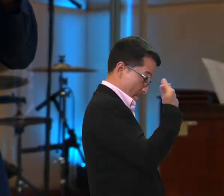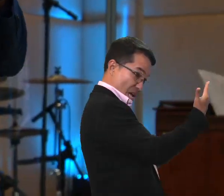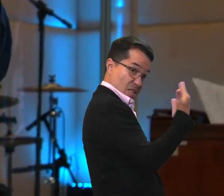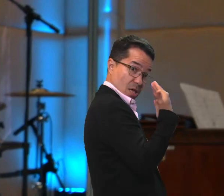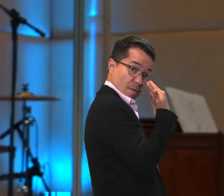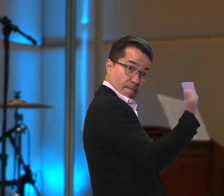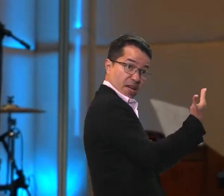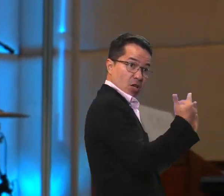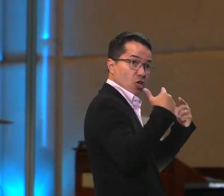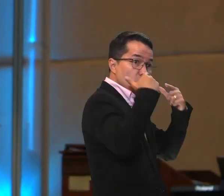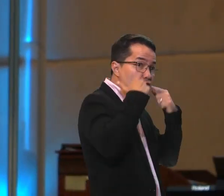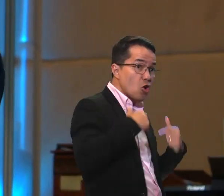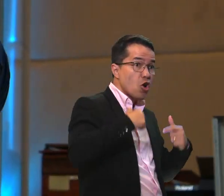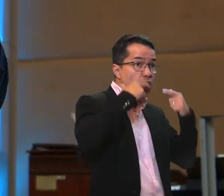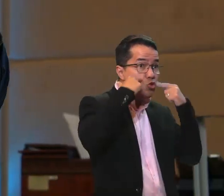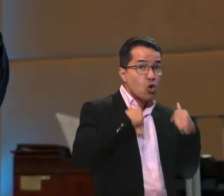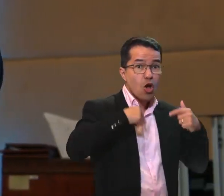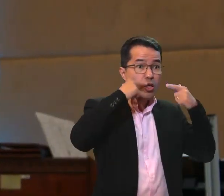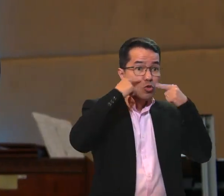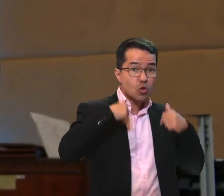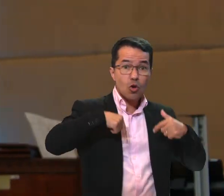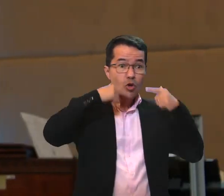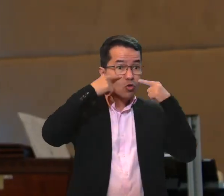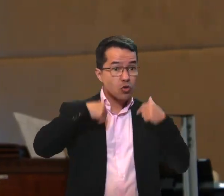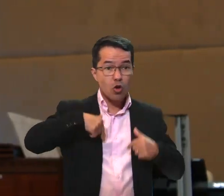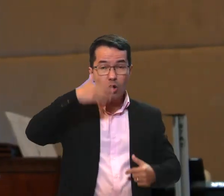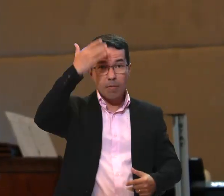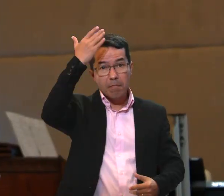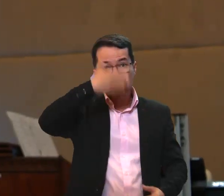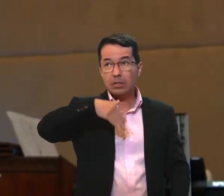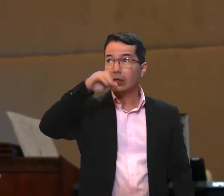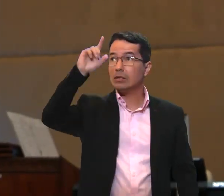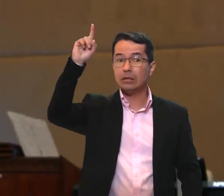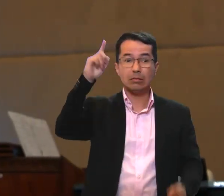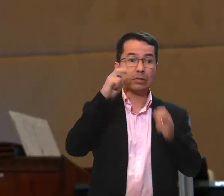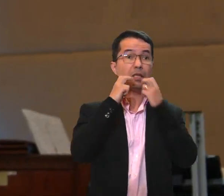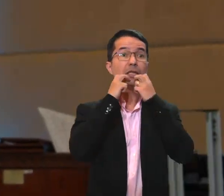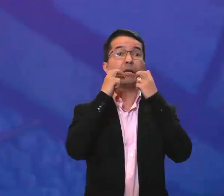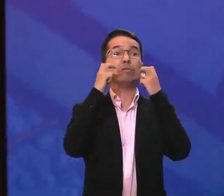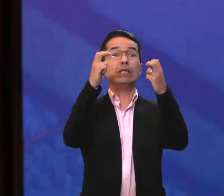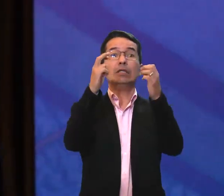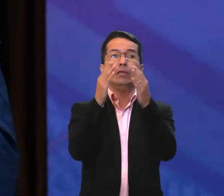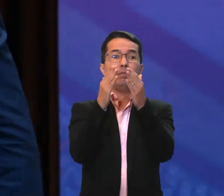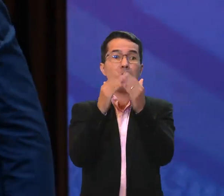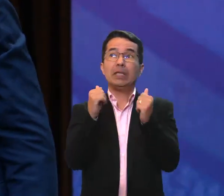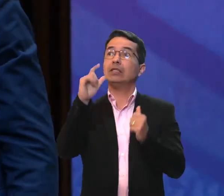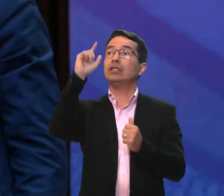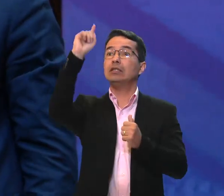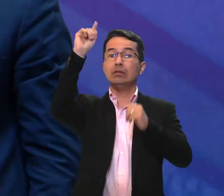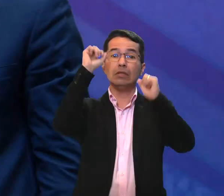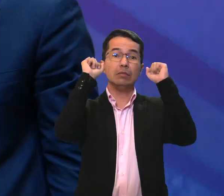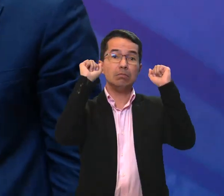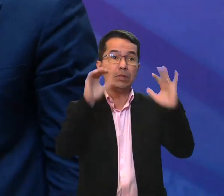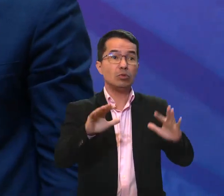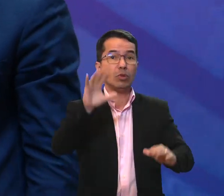muito na presença de Deus, clamando pela terra deles. Eu fiquei constrangido.